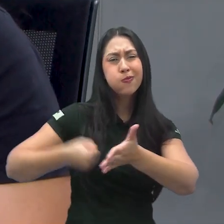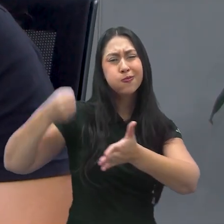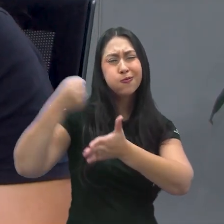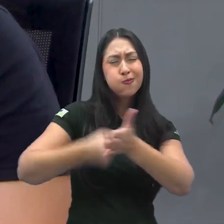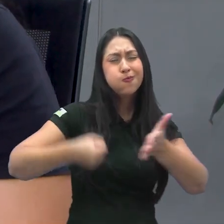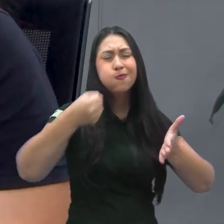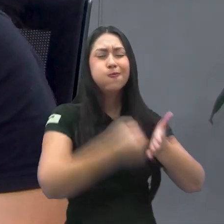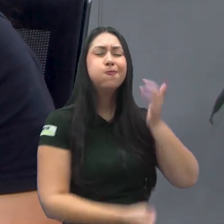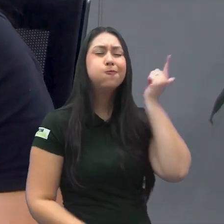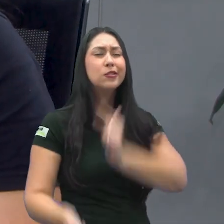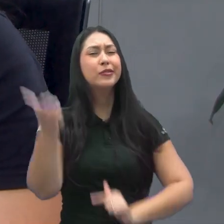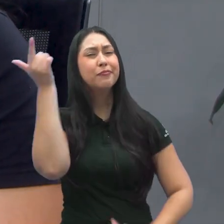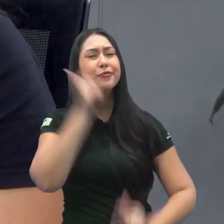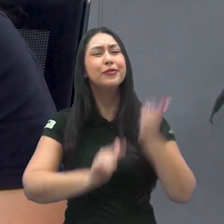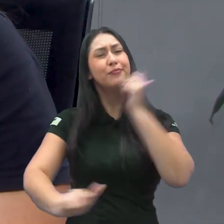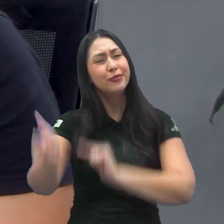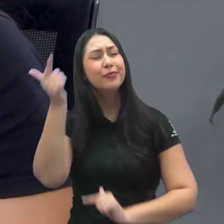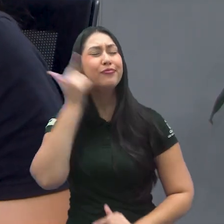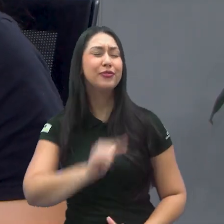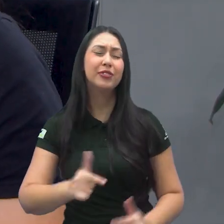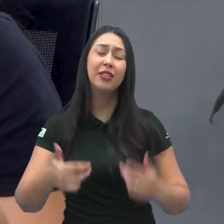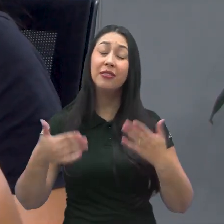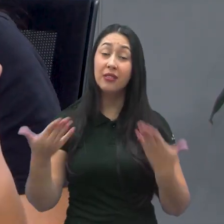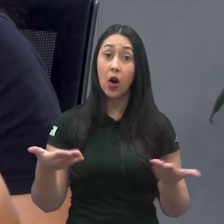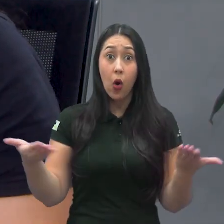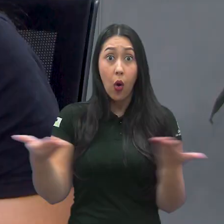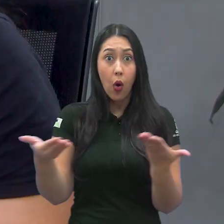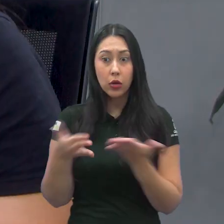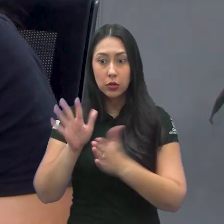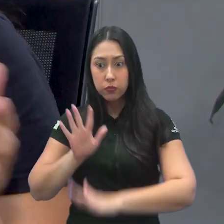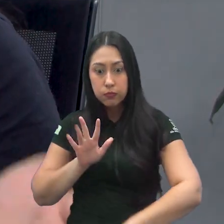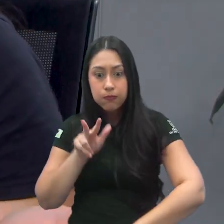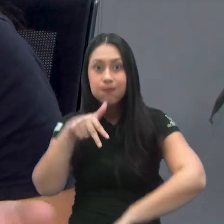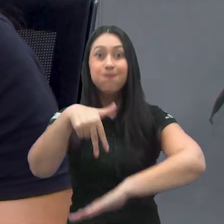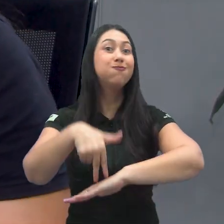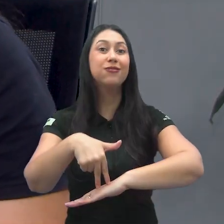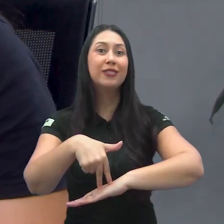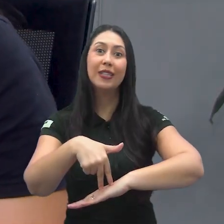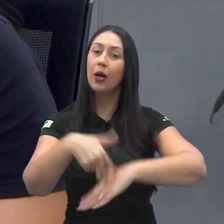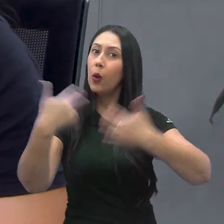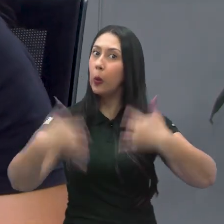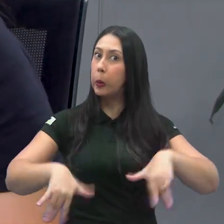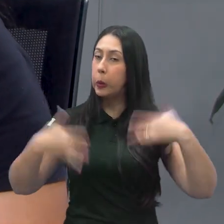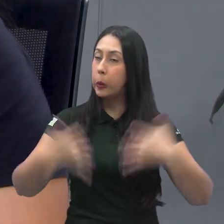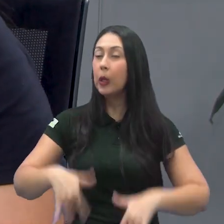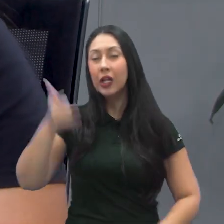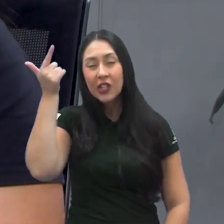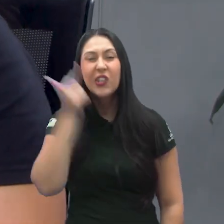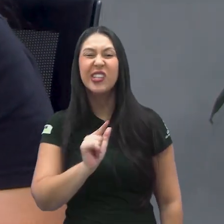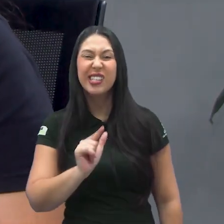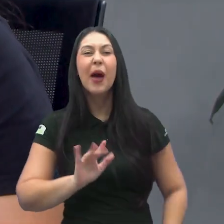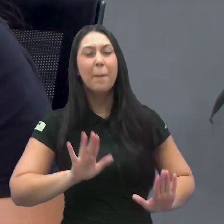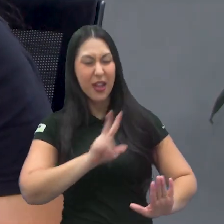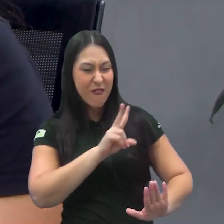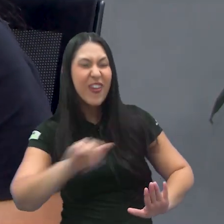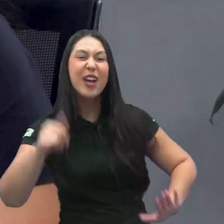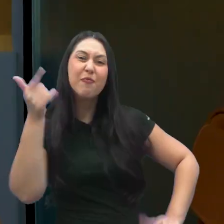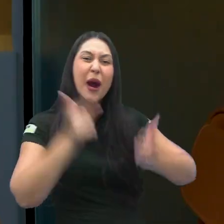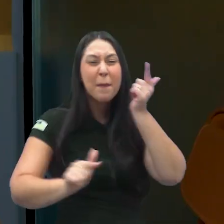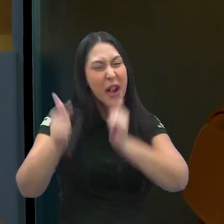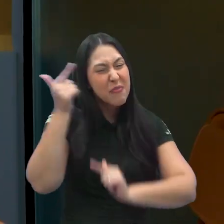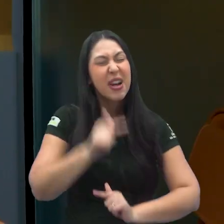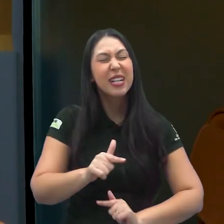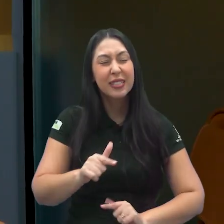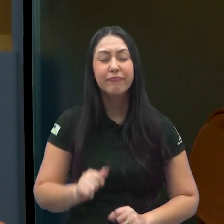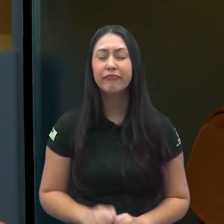nós e conquistaram esse espaço pra gente. Então, eu acho que ocupar esse espaço que antes era só de homem é uma grande conquista e a gente vai conquistar muito mais coisas ainda.